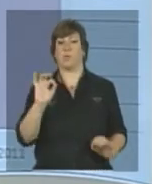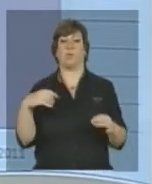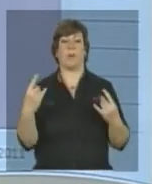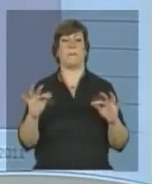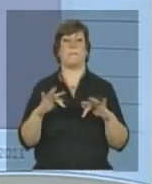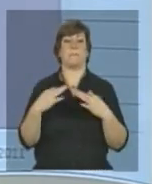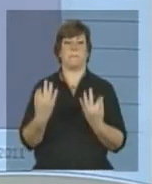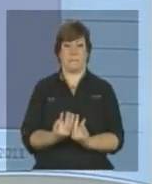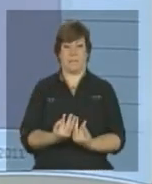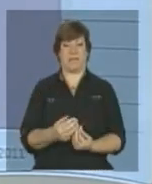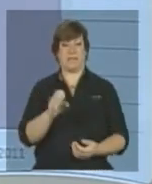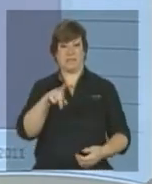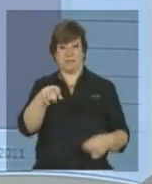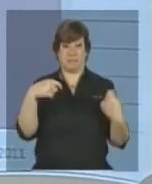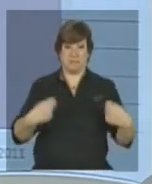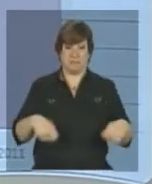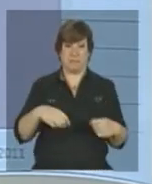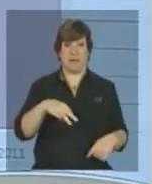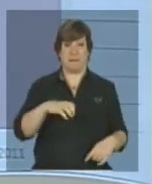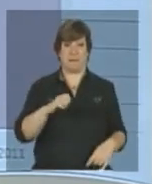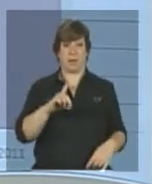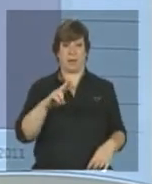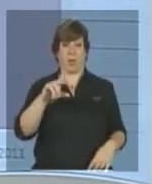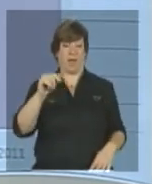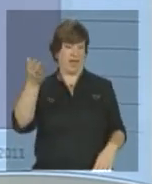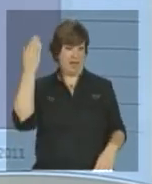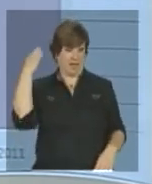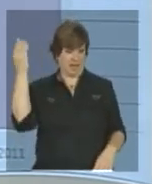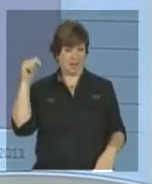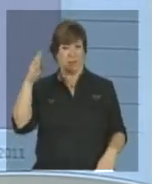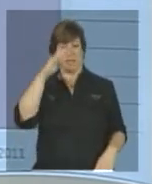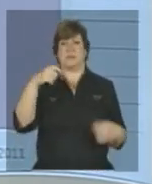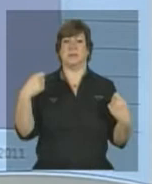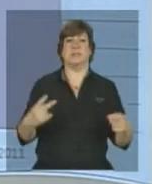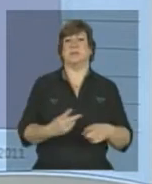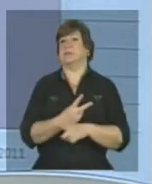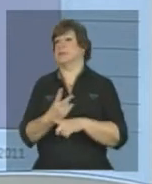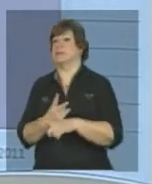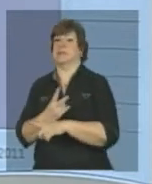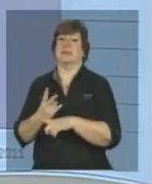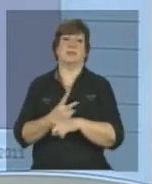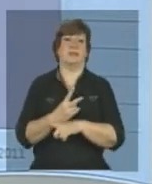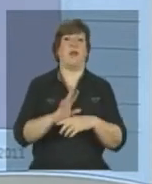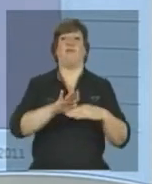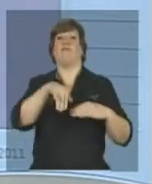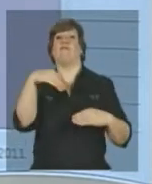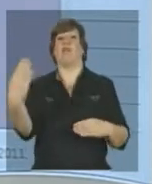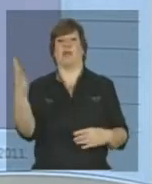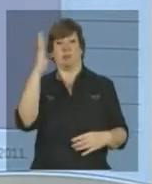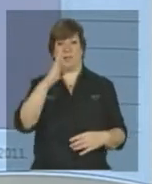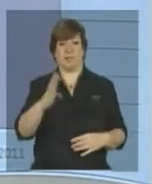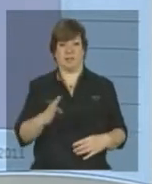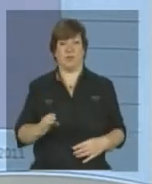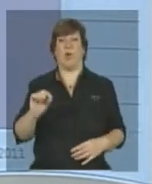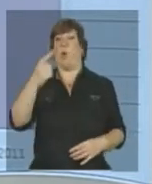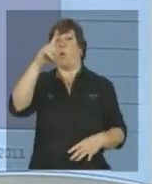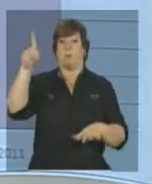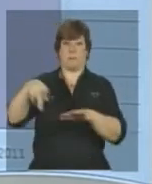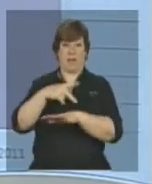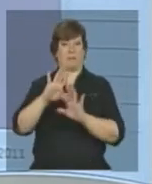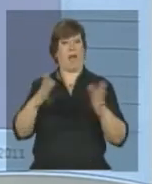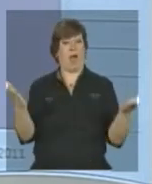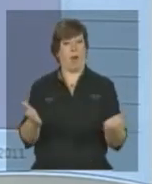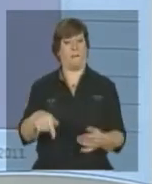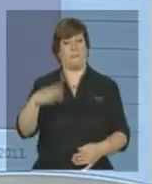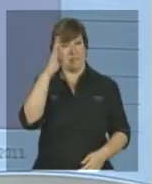de uma medula antes, o Brasil necessitava de buscar essa medula óssea fora do país, nos bancos internacionais. E hoje,